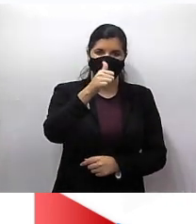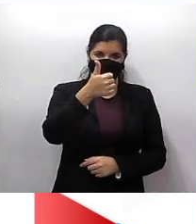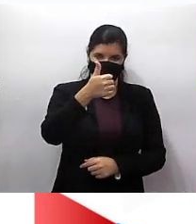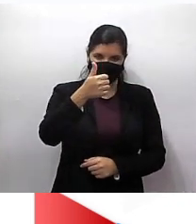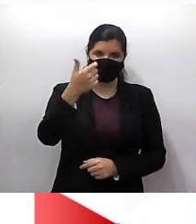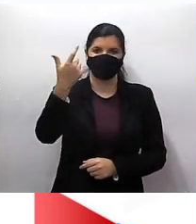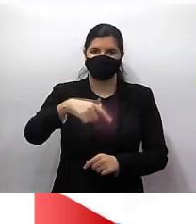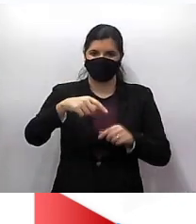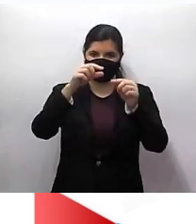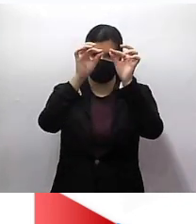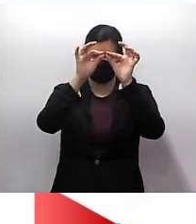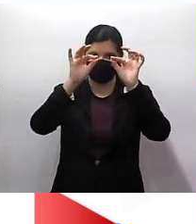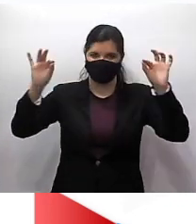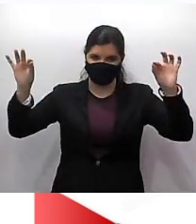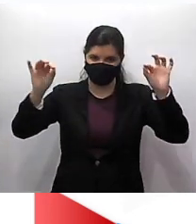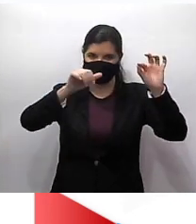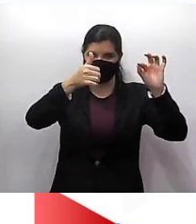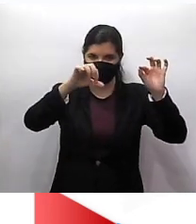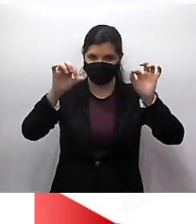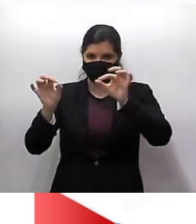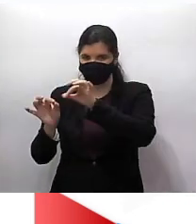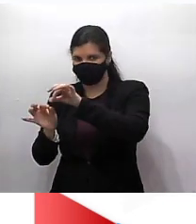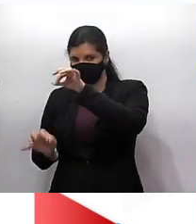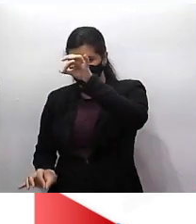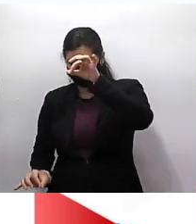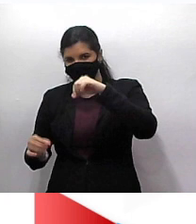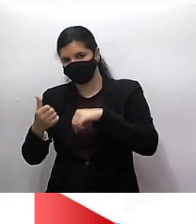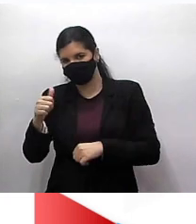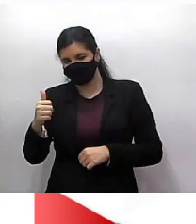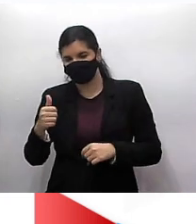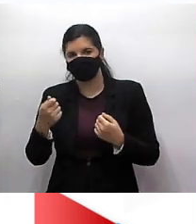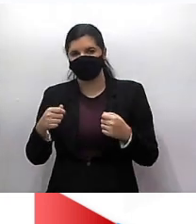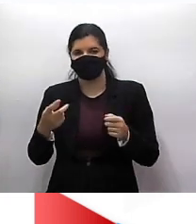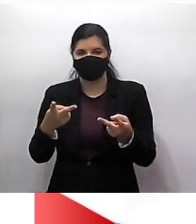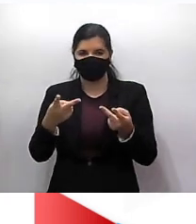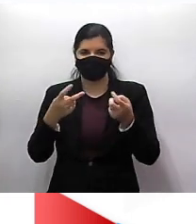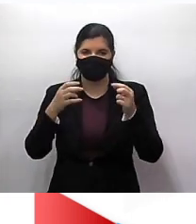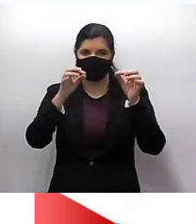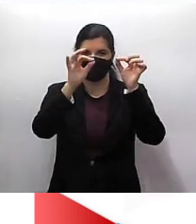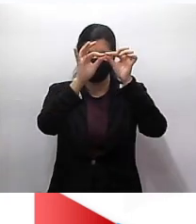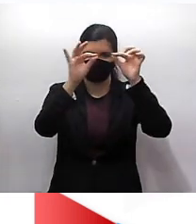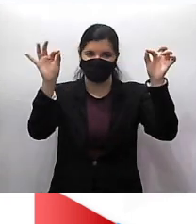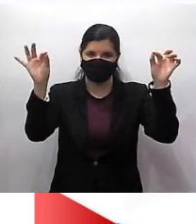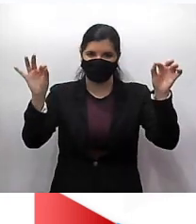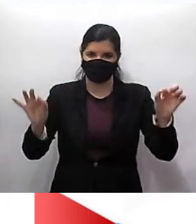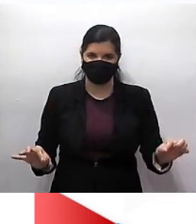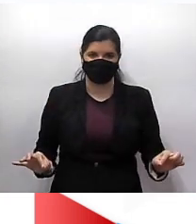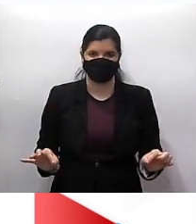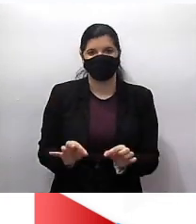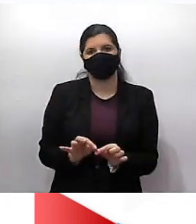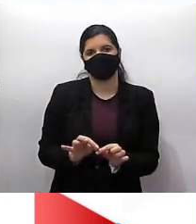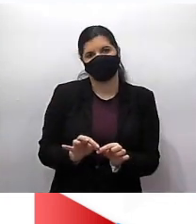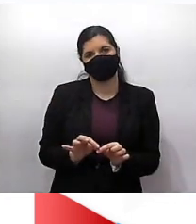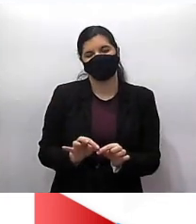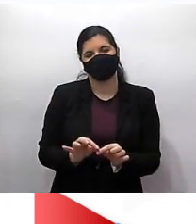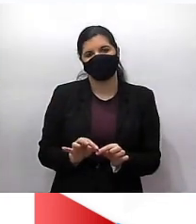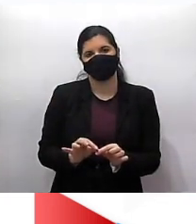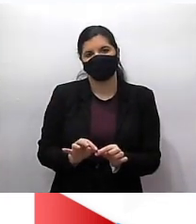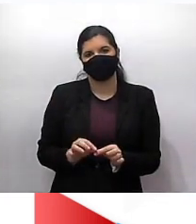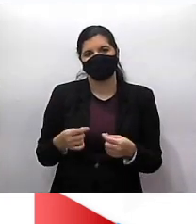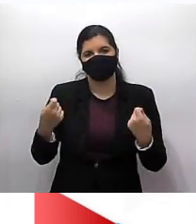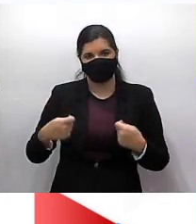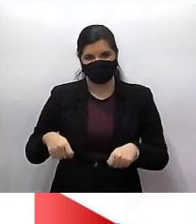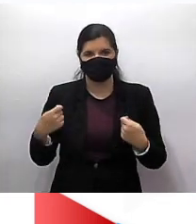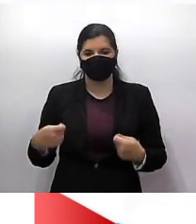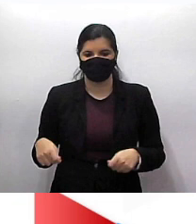19. Por quê? Porque eu tenho que olhar o contorno desse retângulo. Então, eu não tenho que olhar só essas duas medidas. Eu tenho